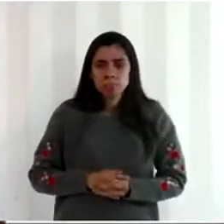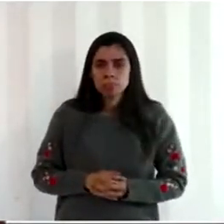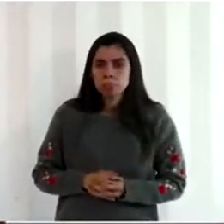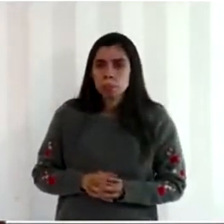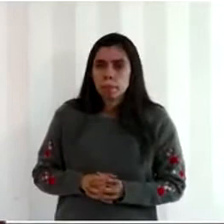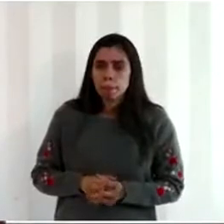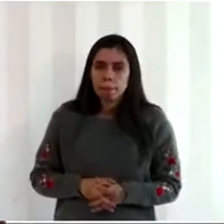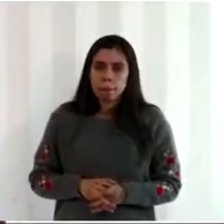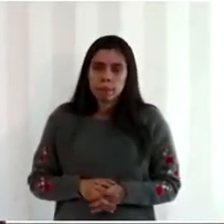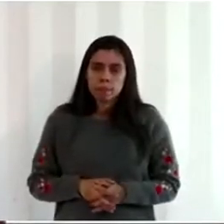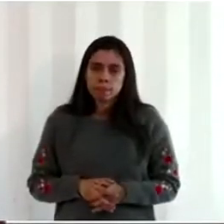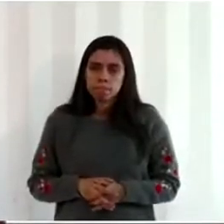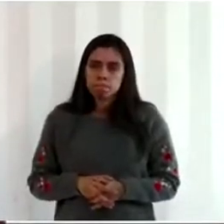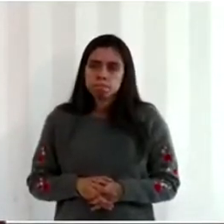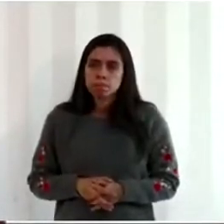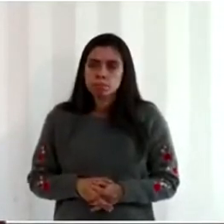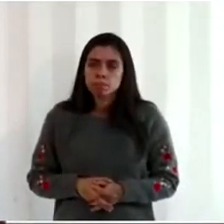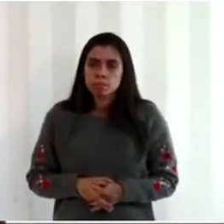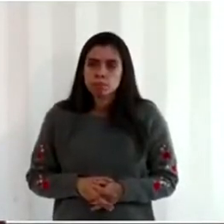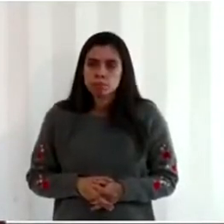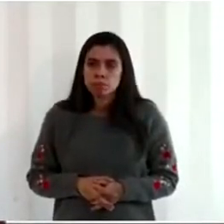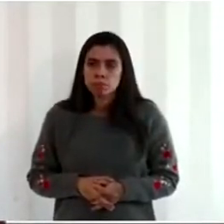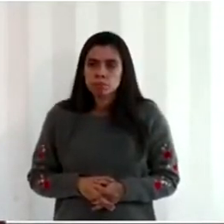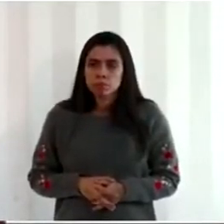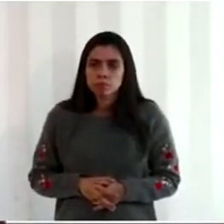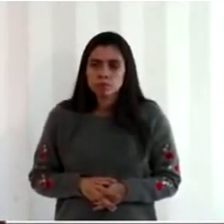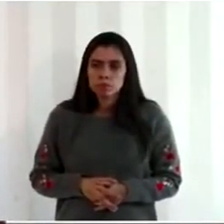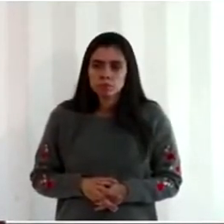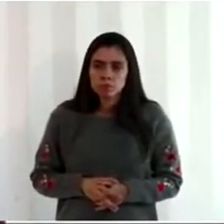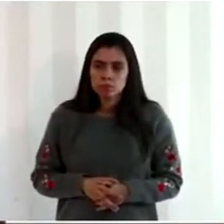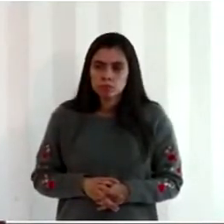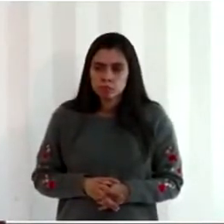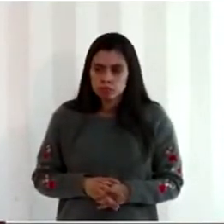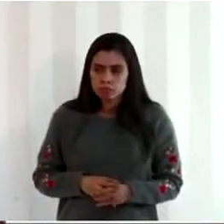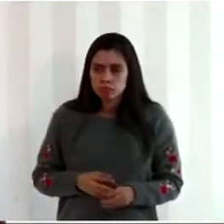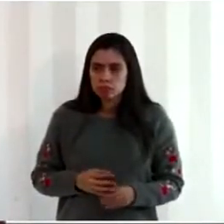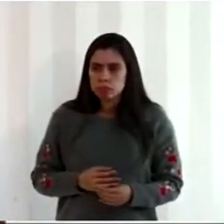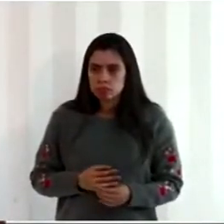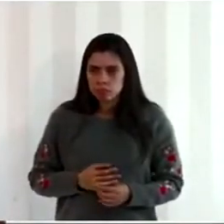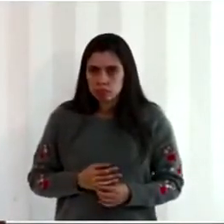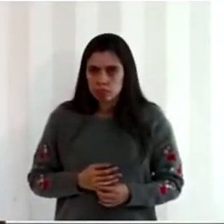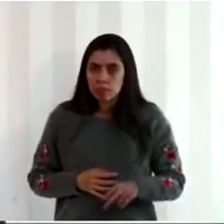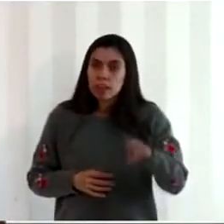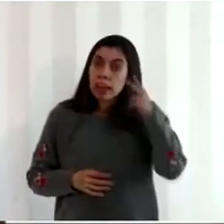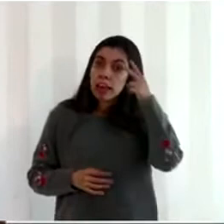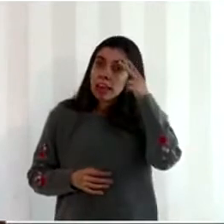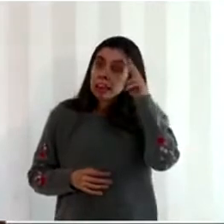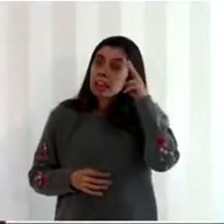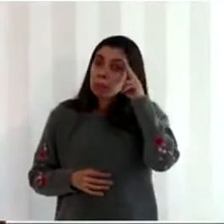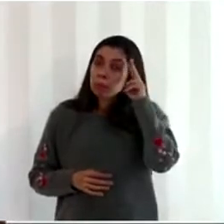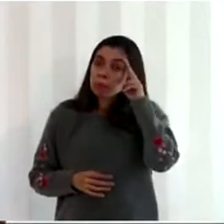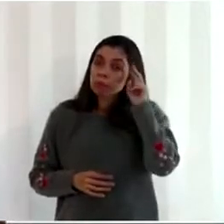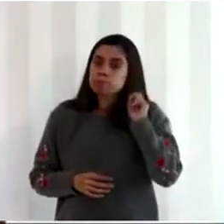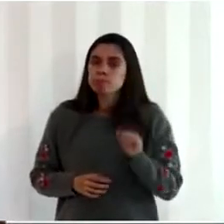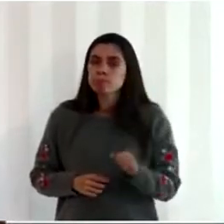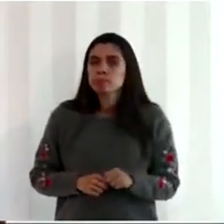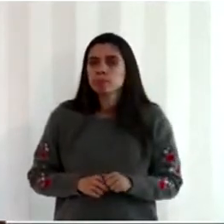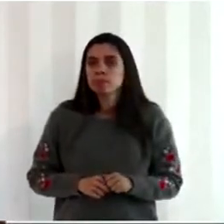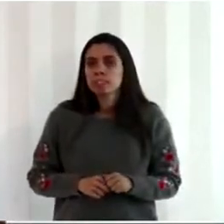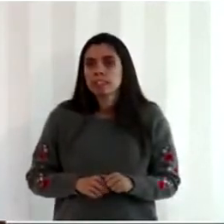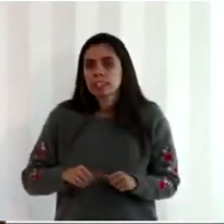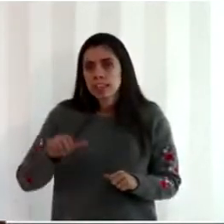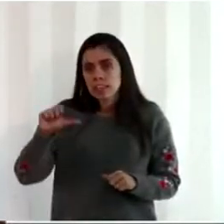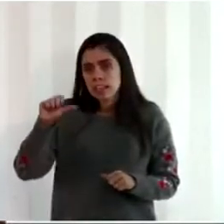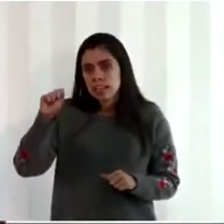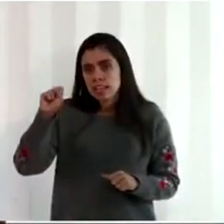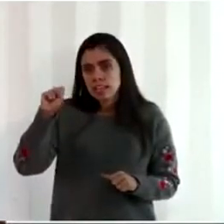ele fez outra coisa, sabe assim, cheio de jeitinho. Mandei destruir todo mundo, mas dei asilo político para o rei. E o povo, na hora da matança, da